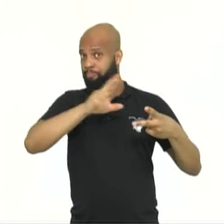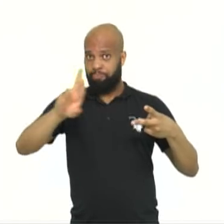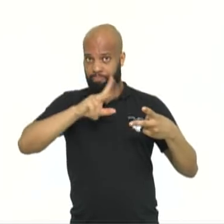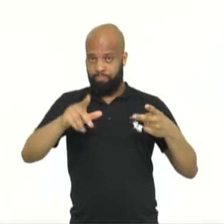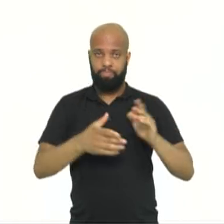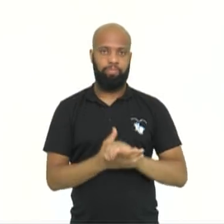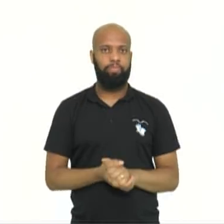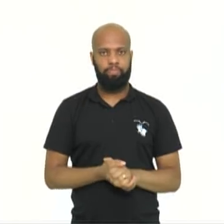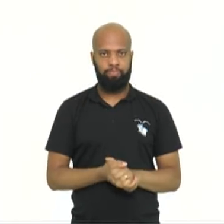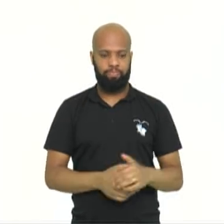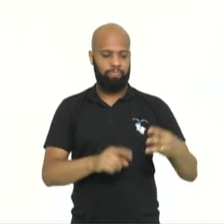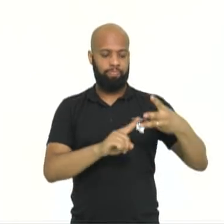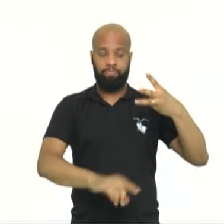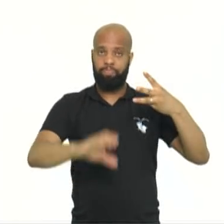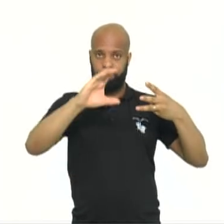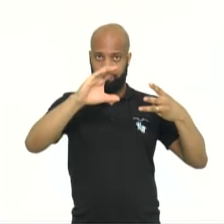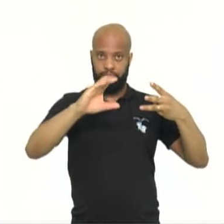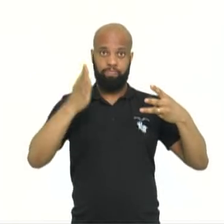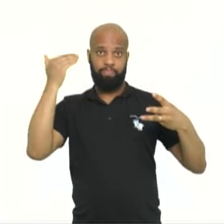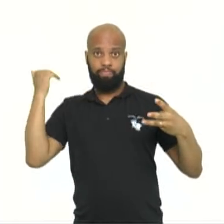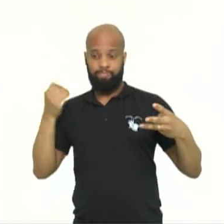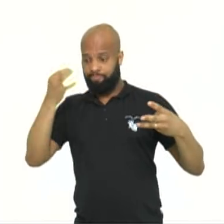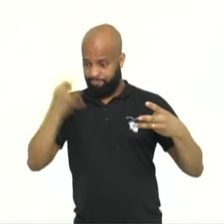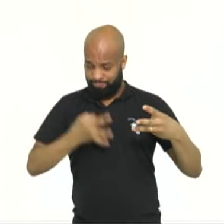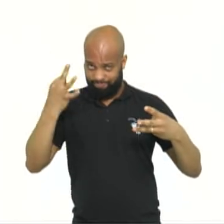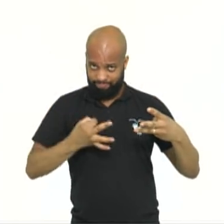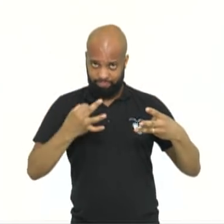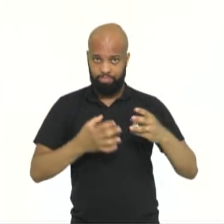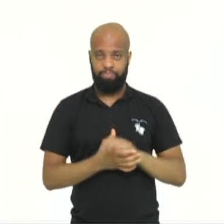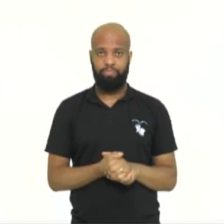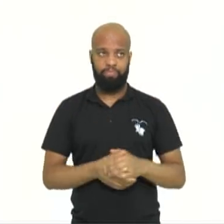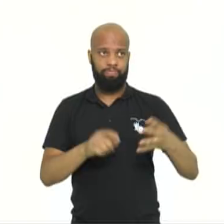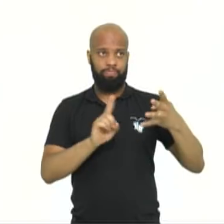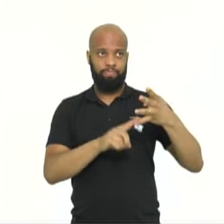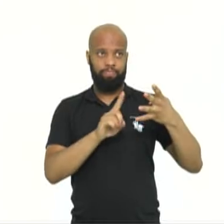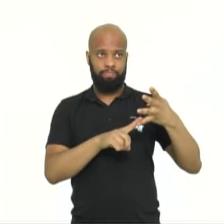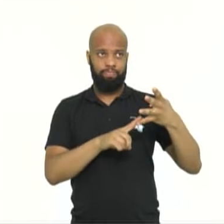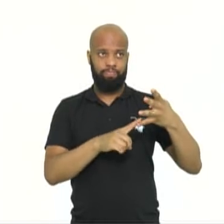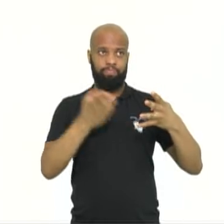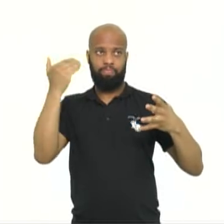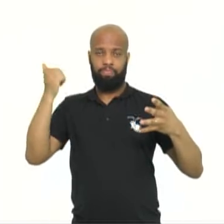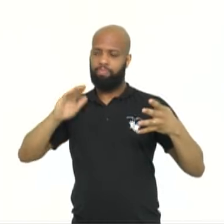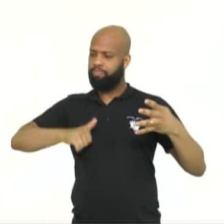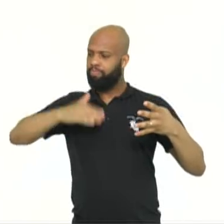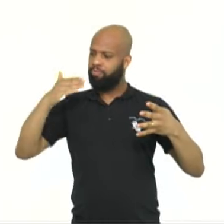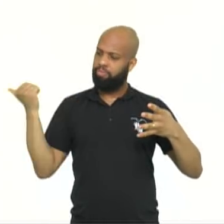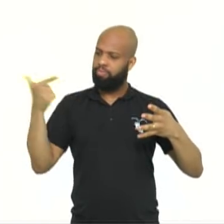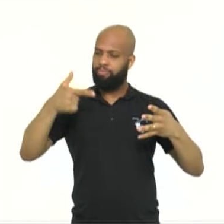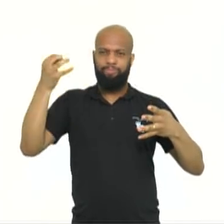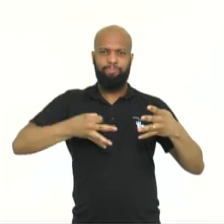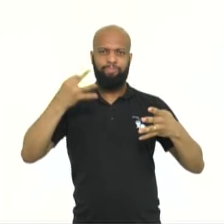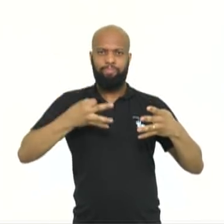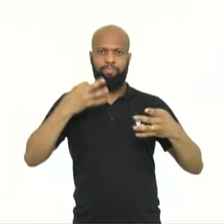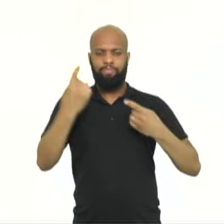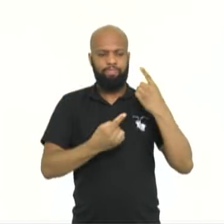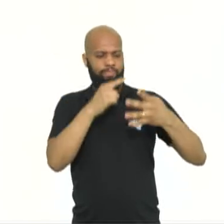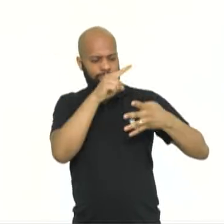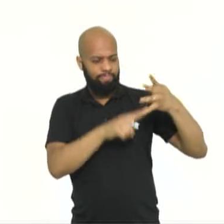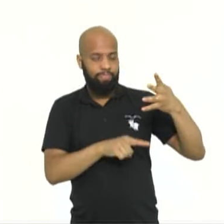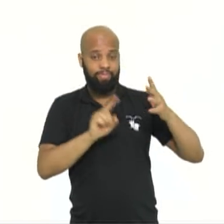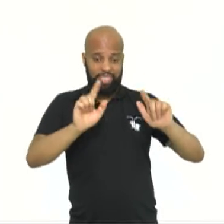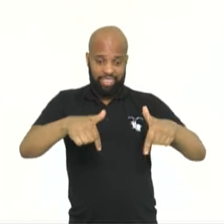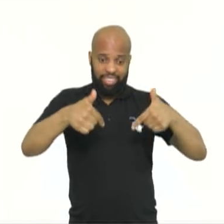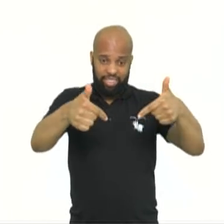imperfeito. Letra C, pretérito perfeito. Ou era o pretérito mais que perfeito? Então, uma